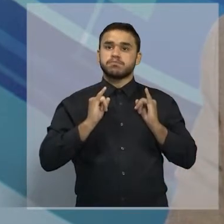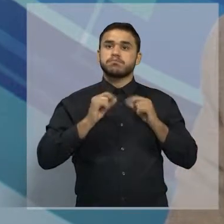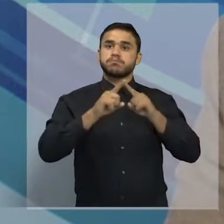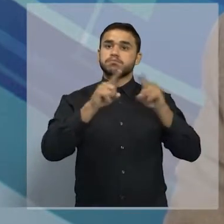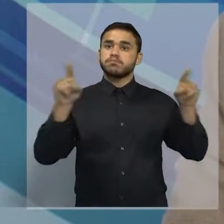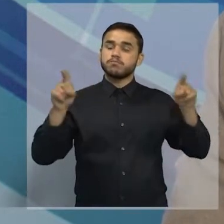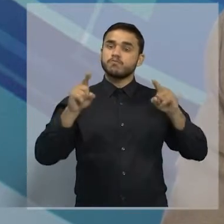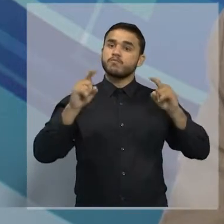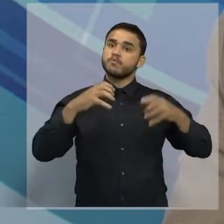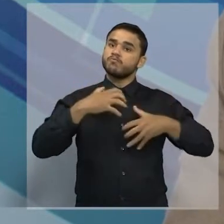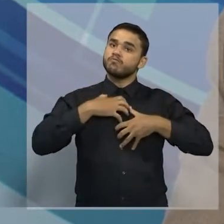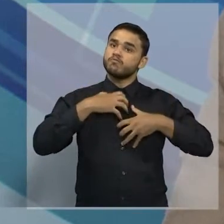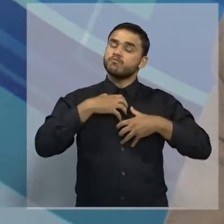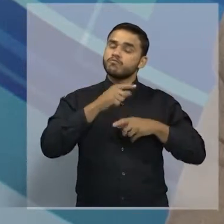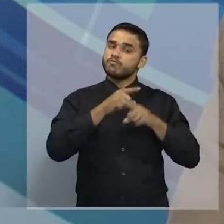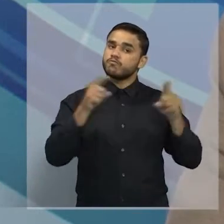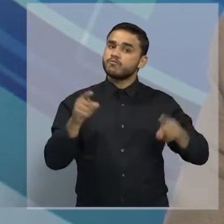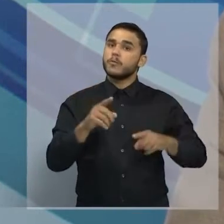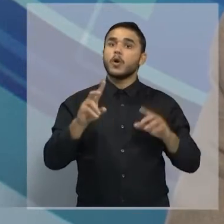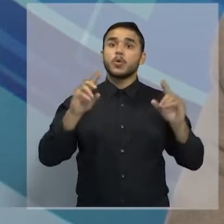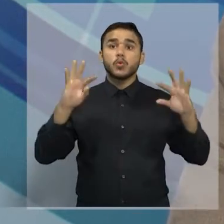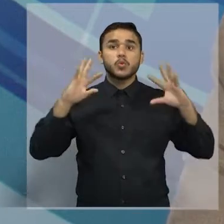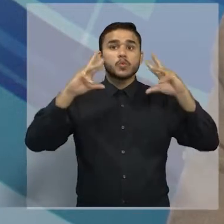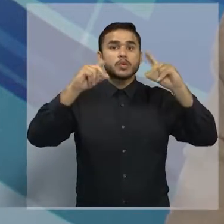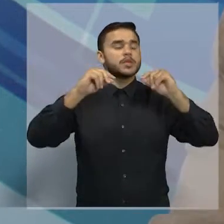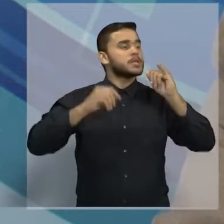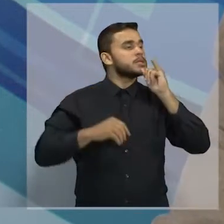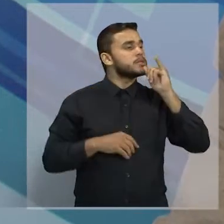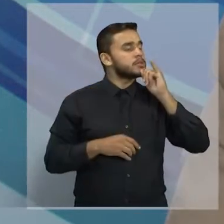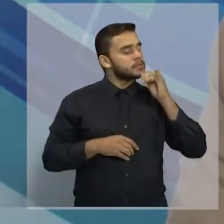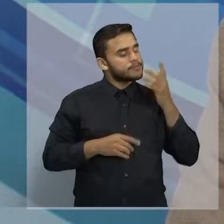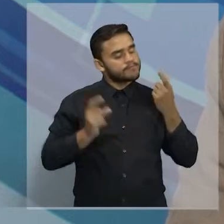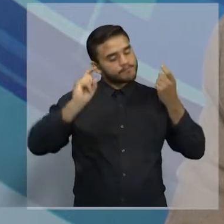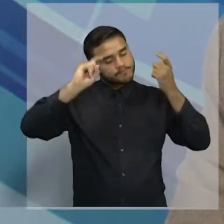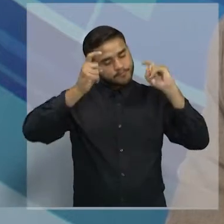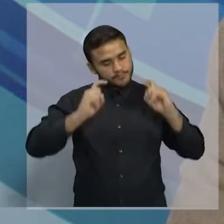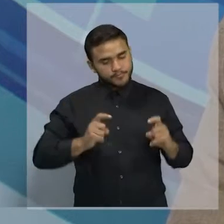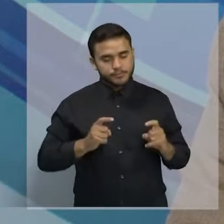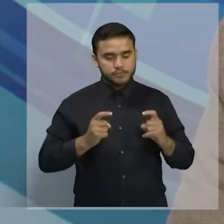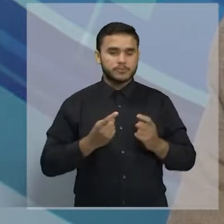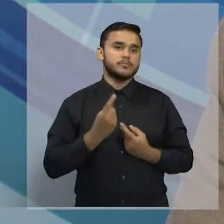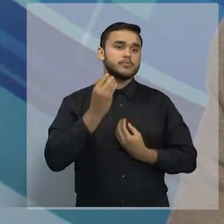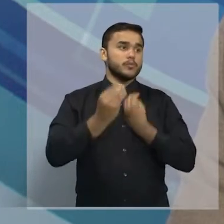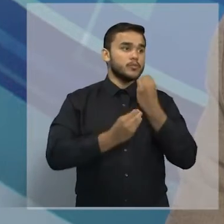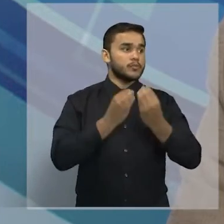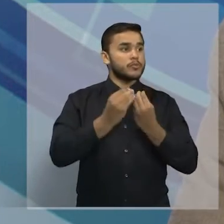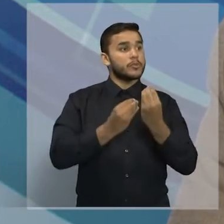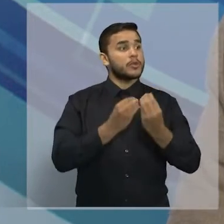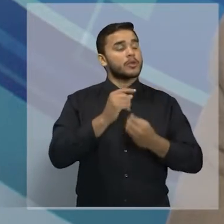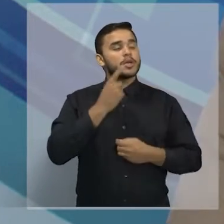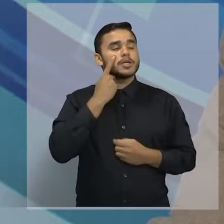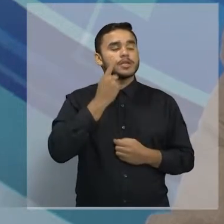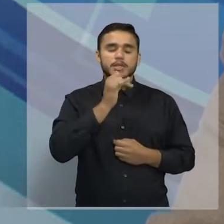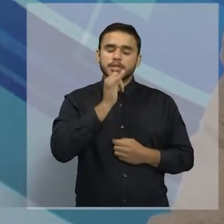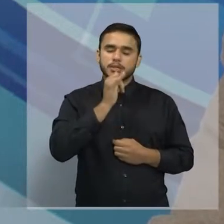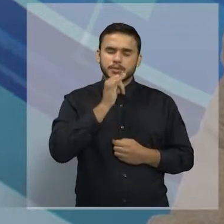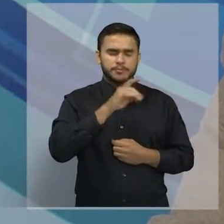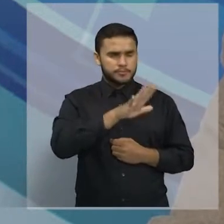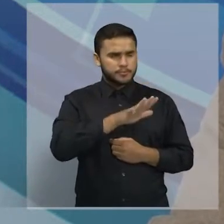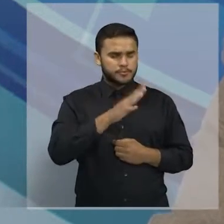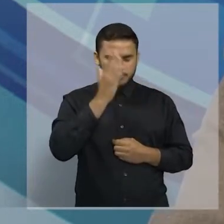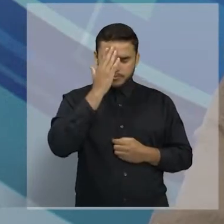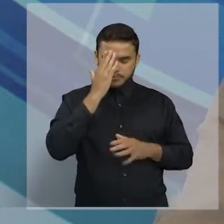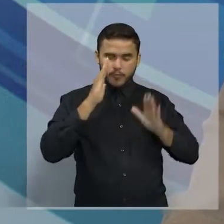público. Por isso que nós entramos aí na discussão do sistema de repartição público, que é O sistema